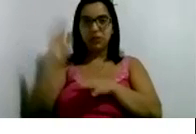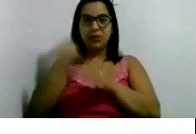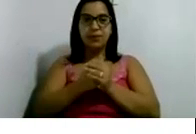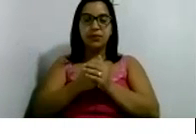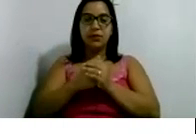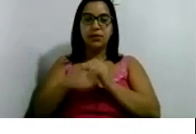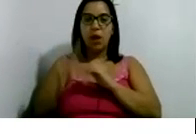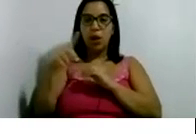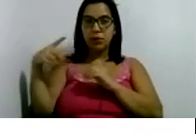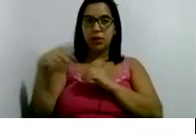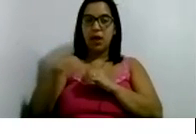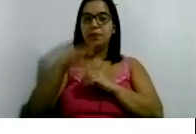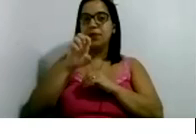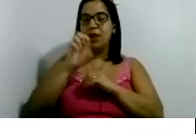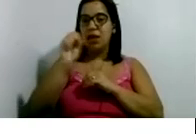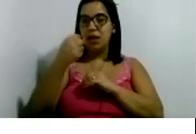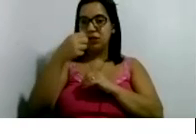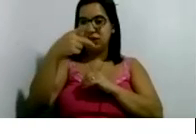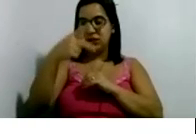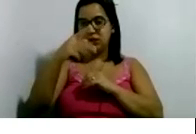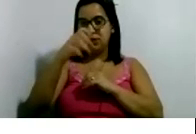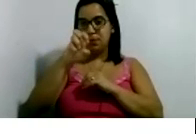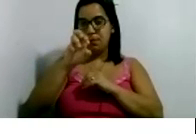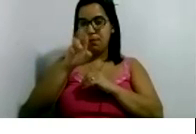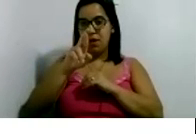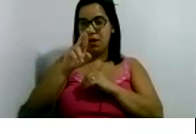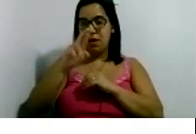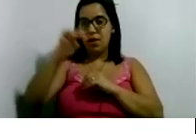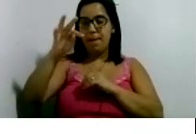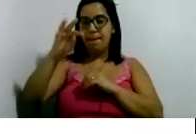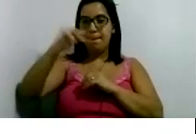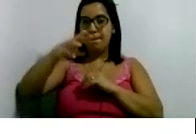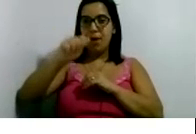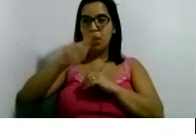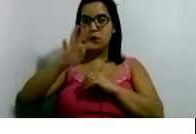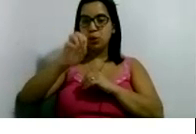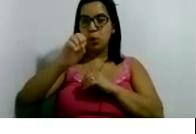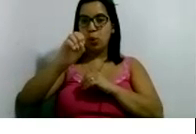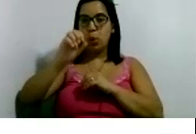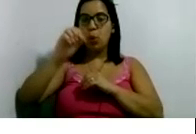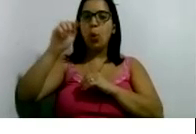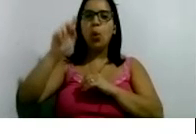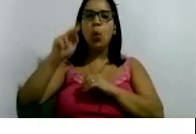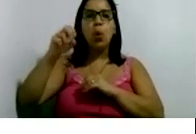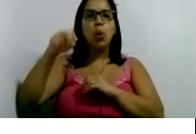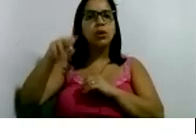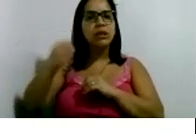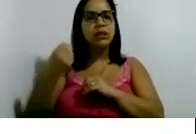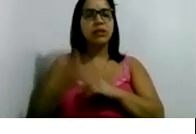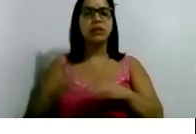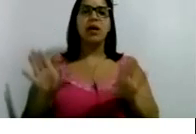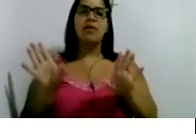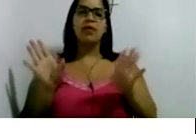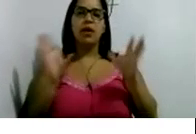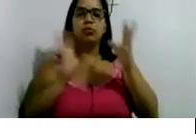são as células lá primordiais, permanecem dormentes nos túbulos seminíferos dos testículos. Então, quando a gente fala